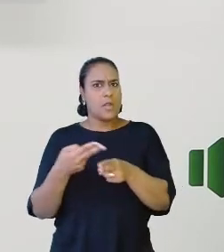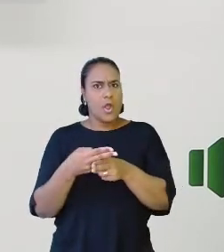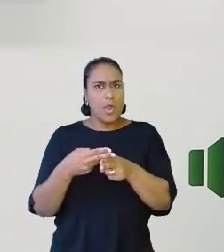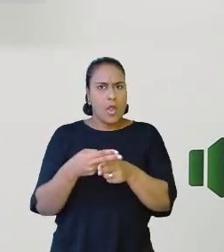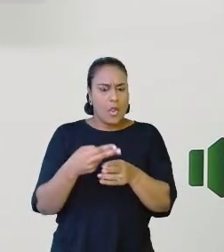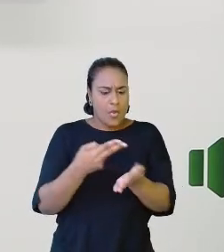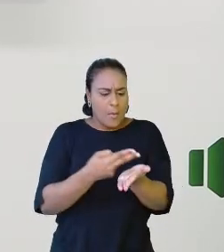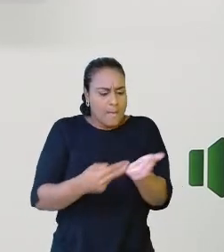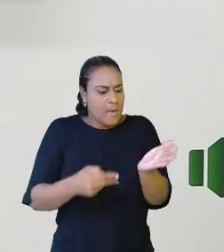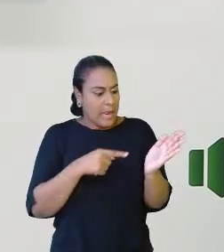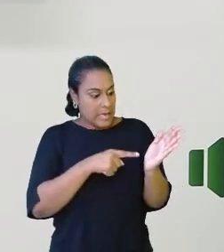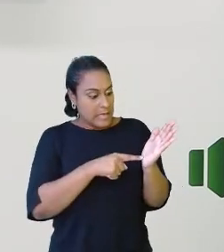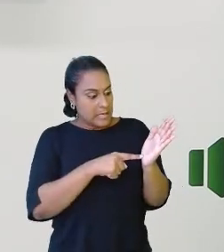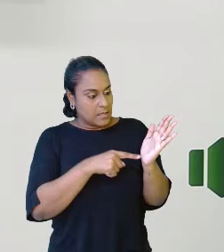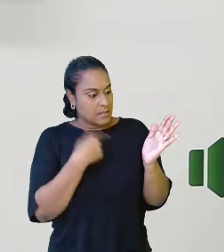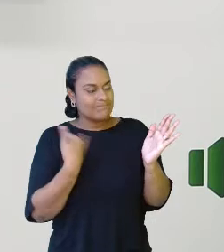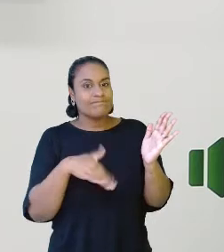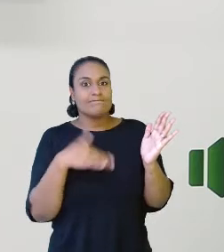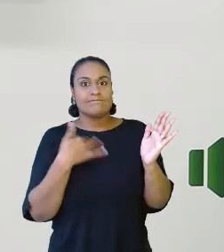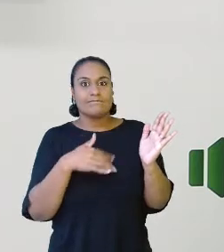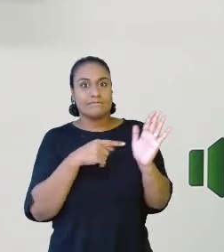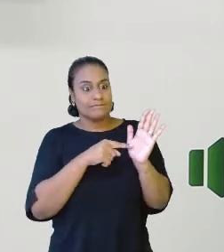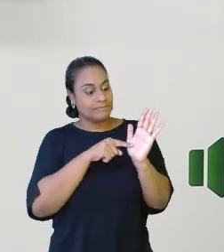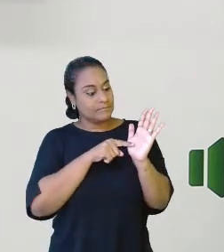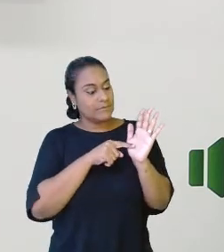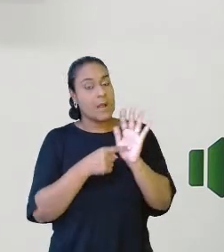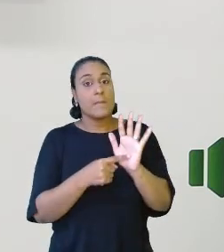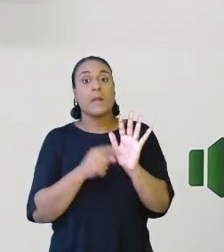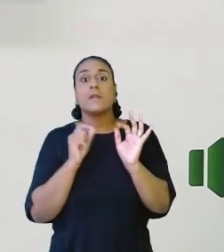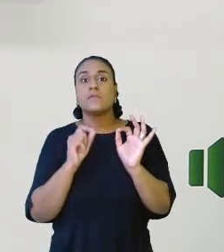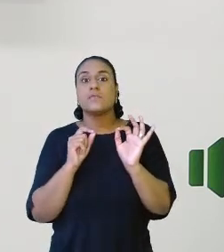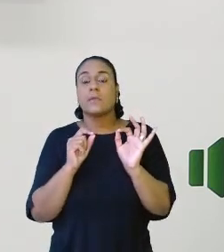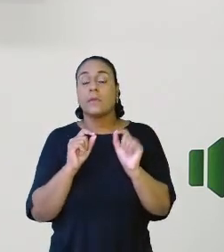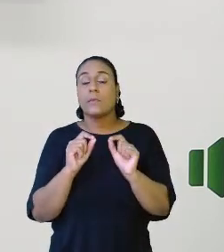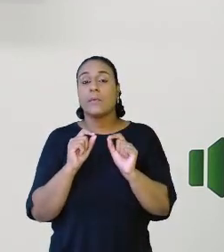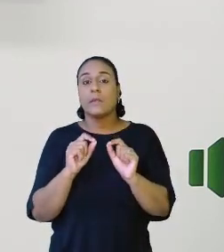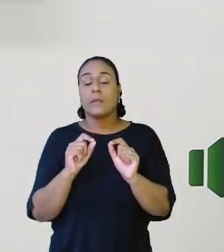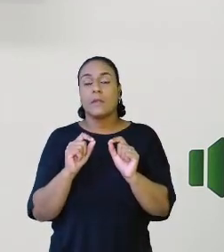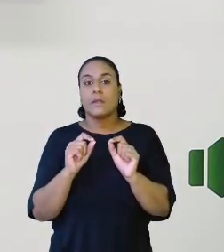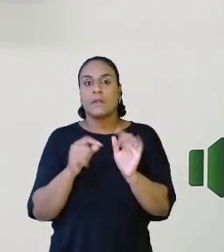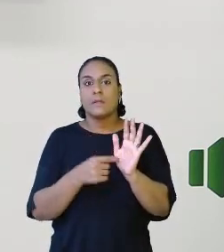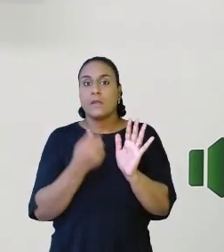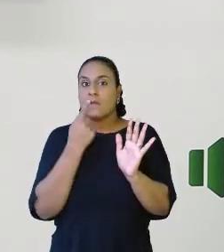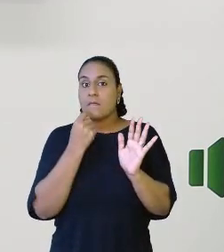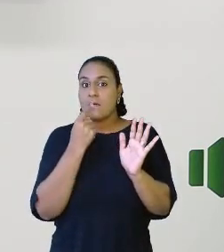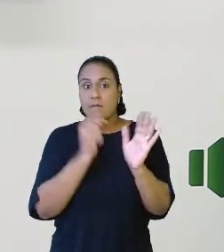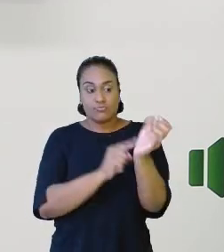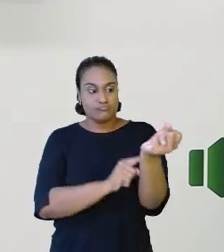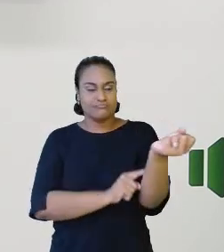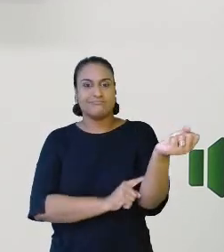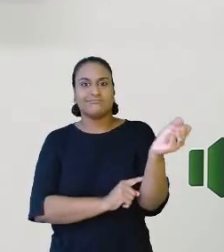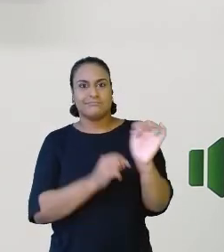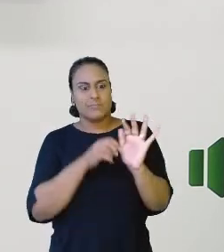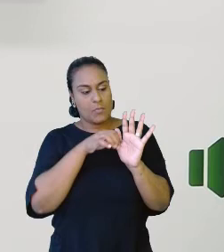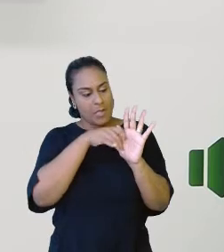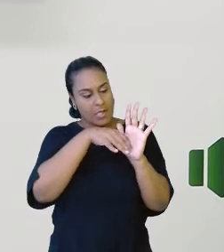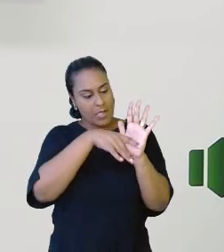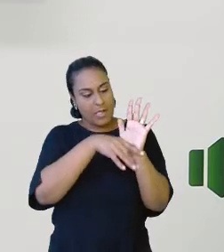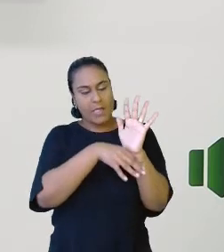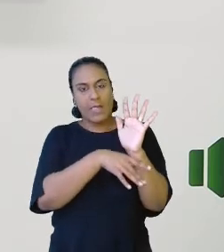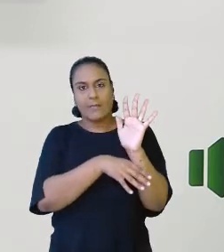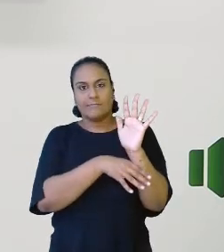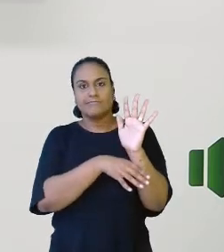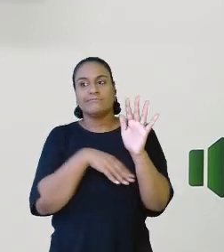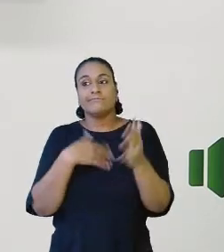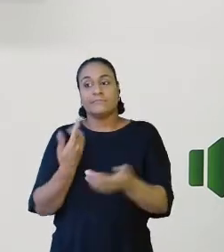acontece algum acidente com a gente? Vai aparecer ele, o sangue. Nós temos na nossa pele,